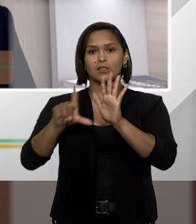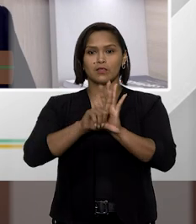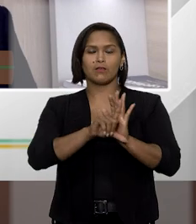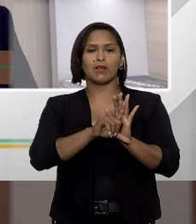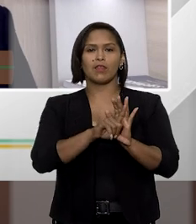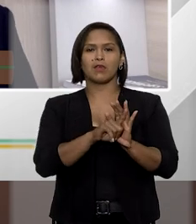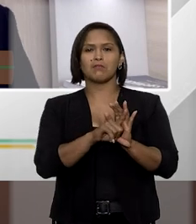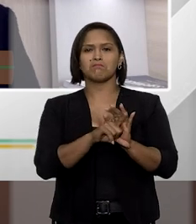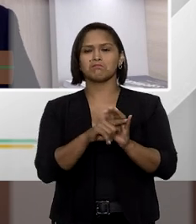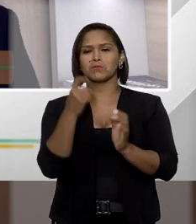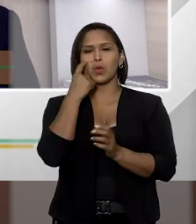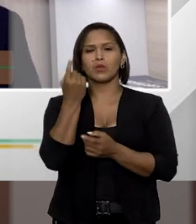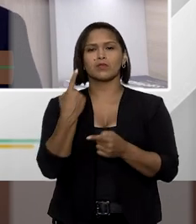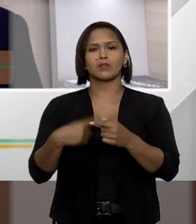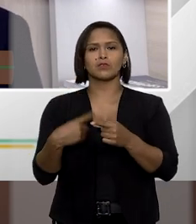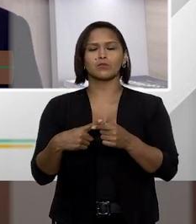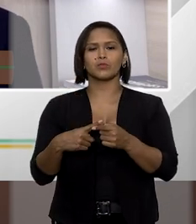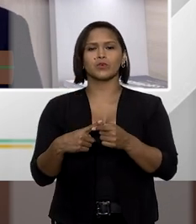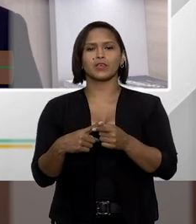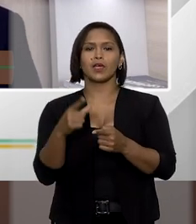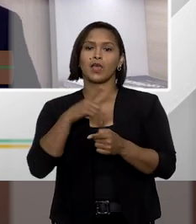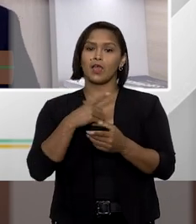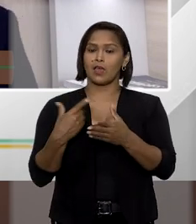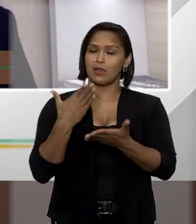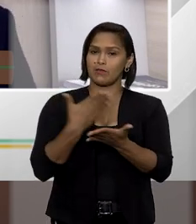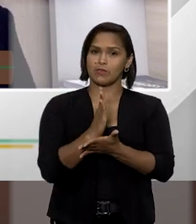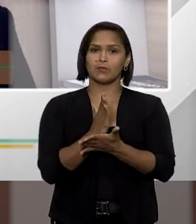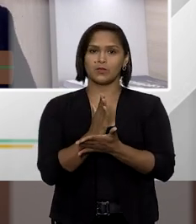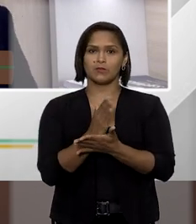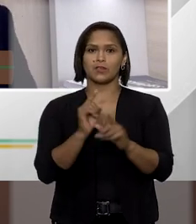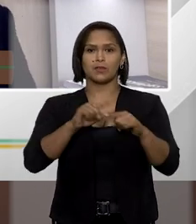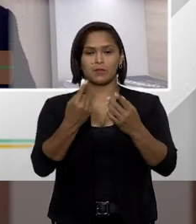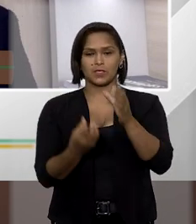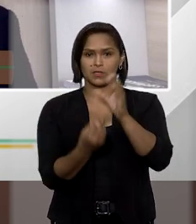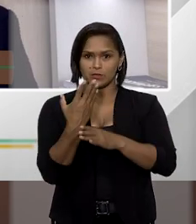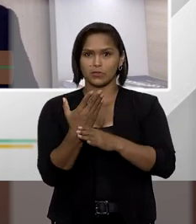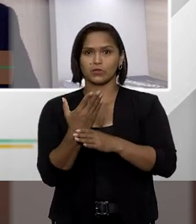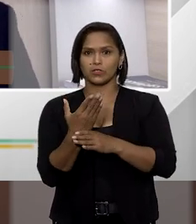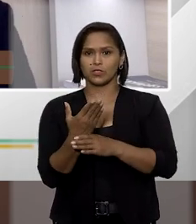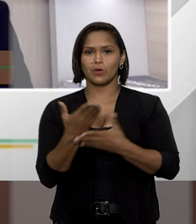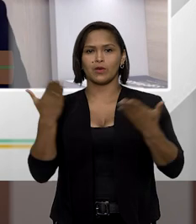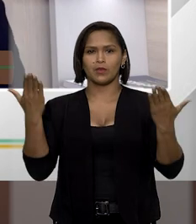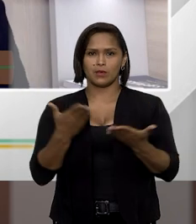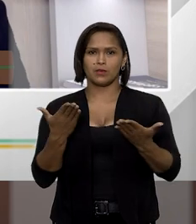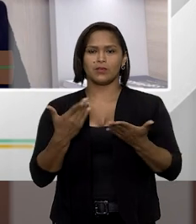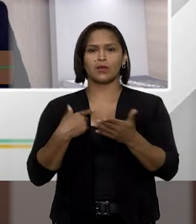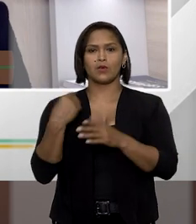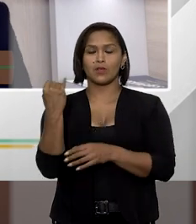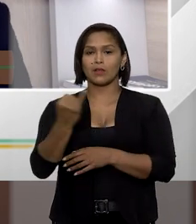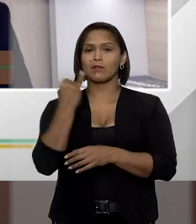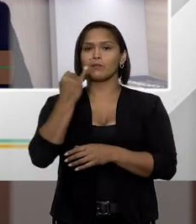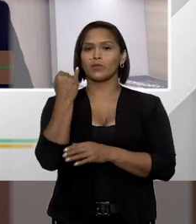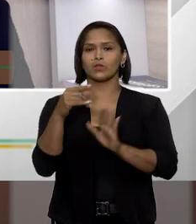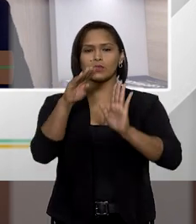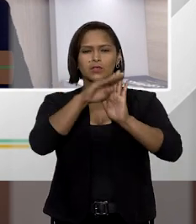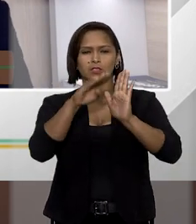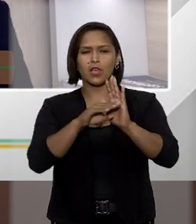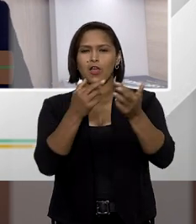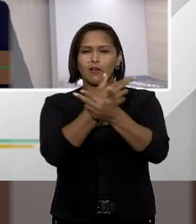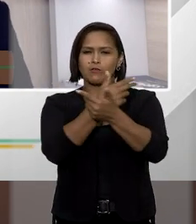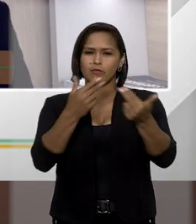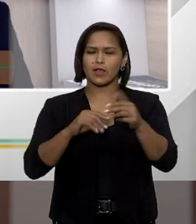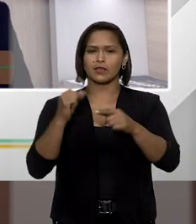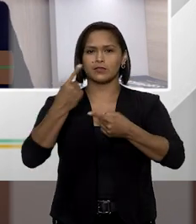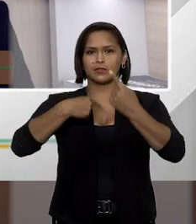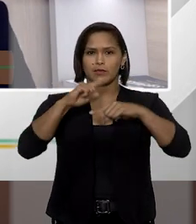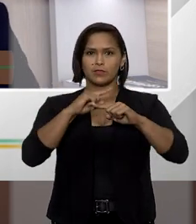lei não interessa as razões pelas quais ela foi aprovada. Ela surgiu e ela foi importante ao trazer